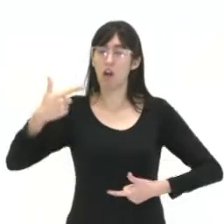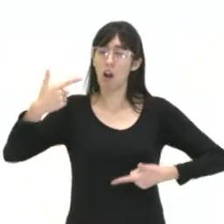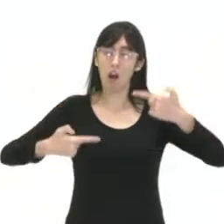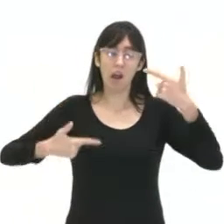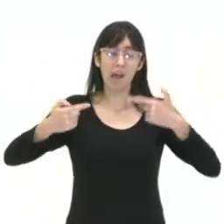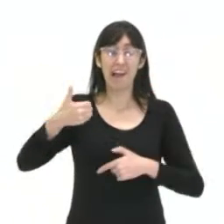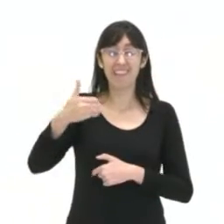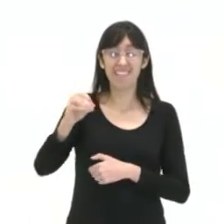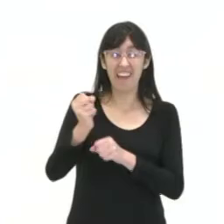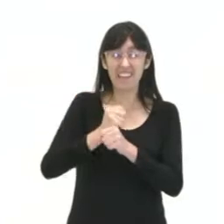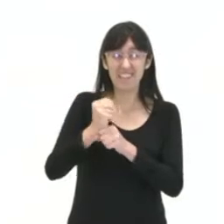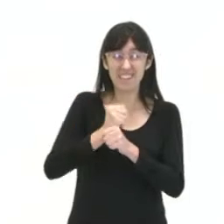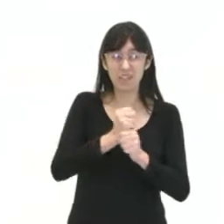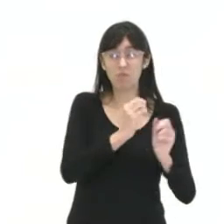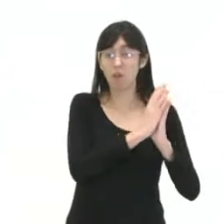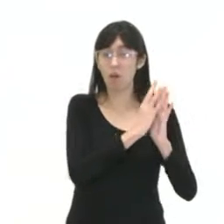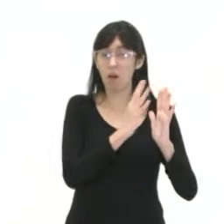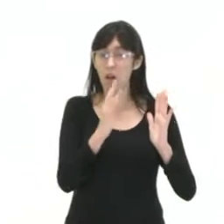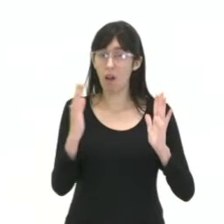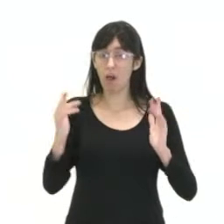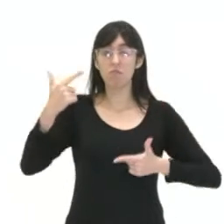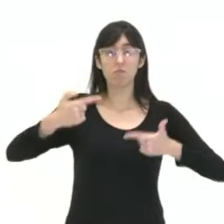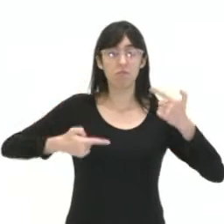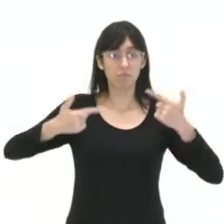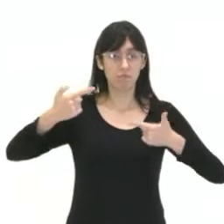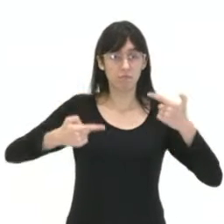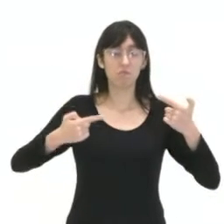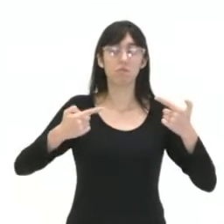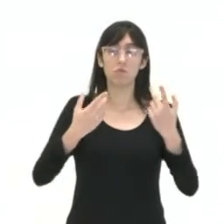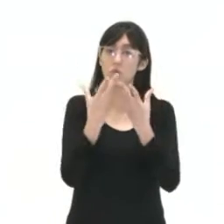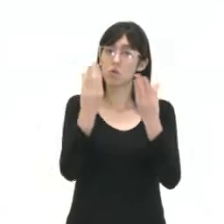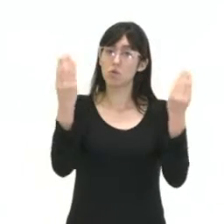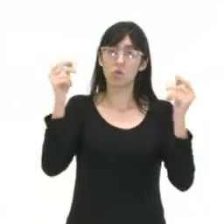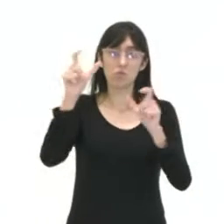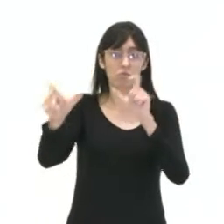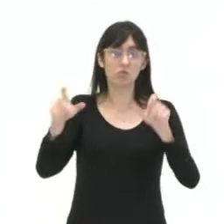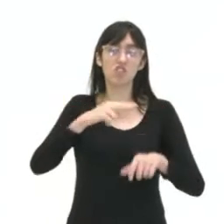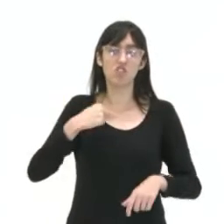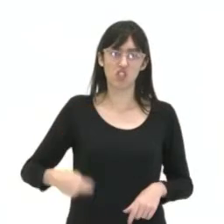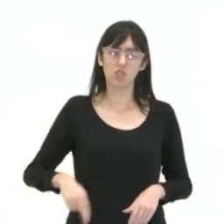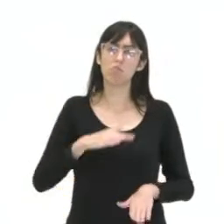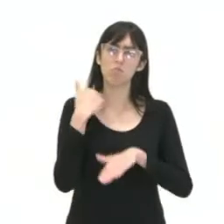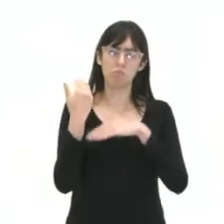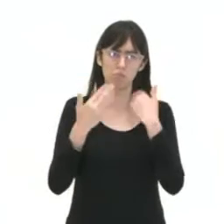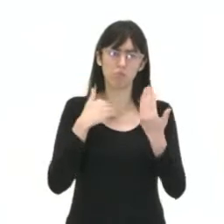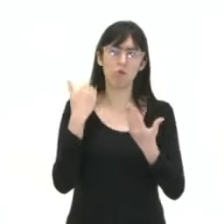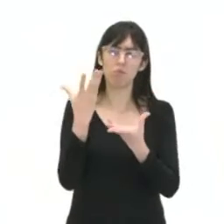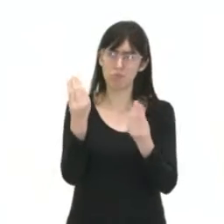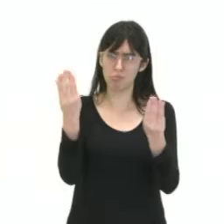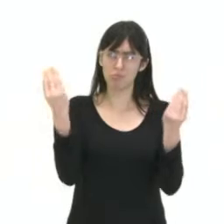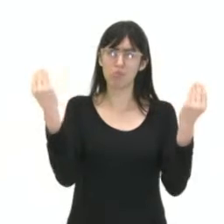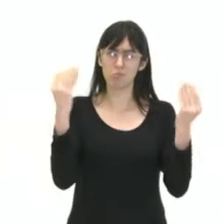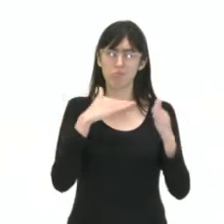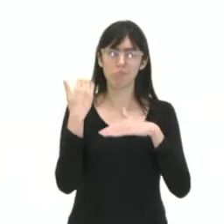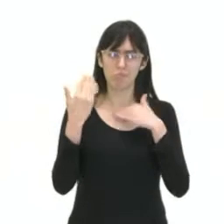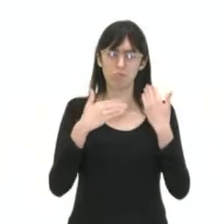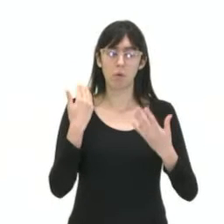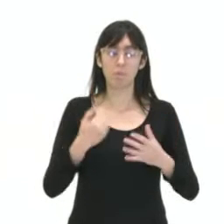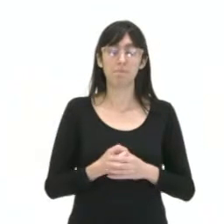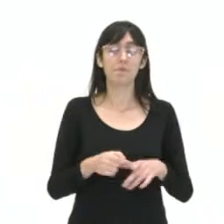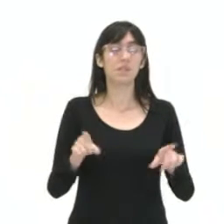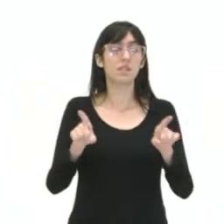anos. Essa guerra leva muitos chineses a falecerem, ao óbito, e